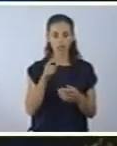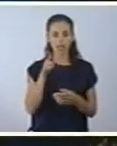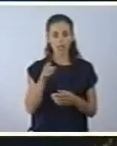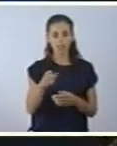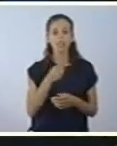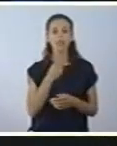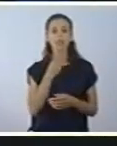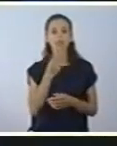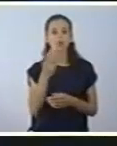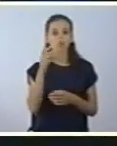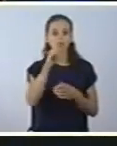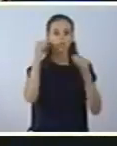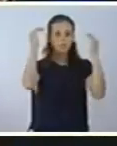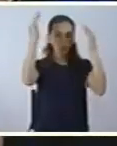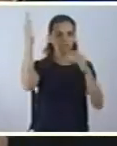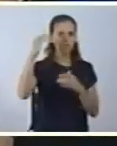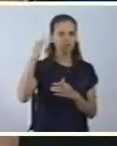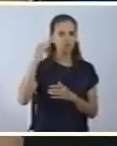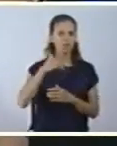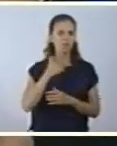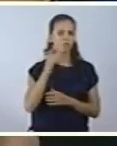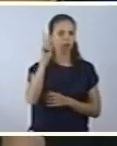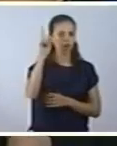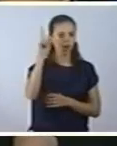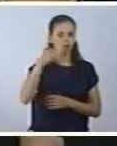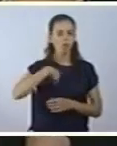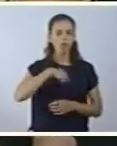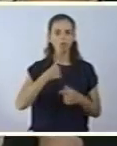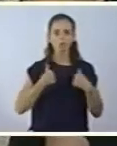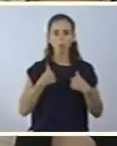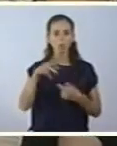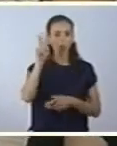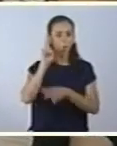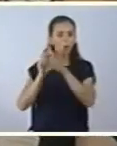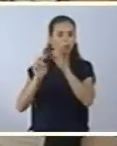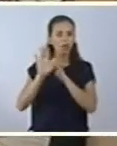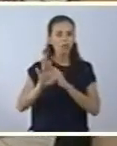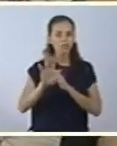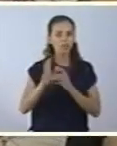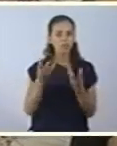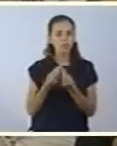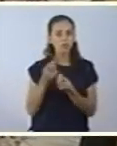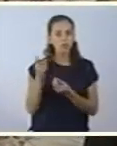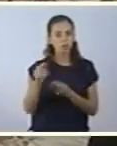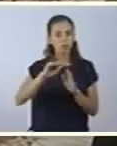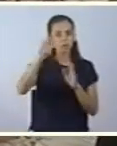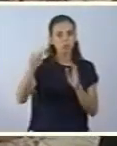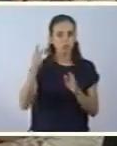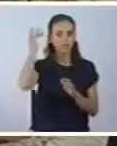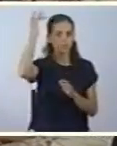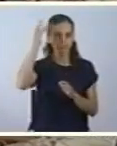esta voz vinda do céu, nós mesmos a ouvimos quando estávamos com ele na Montanha